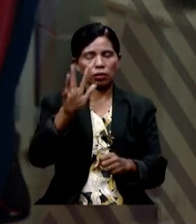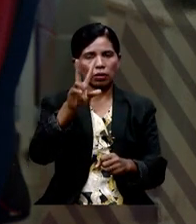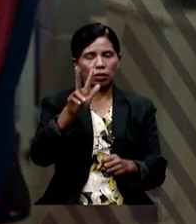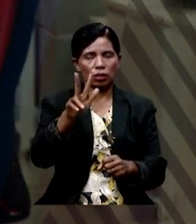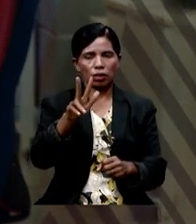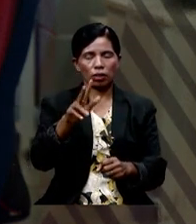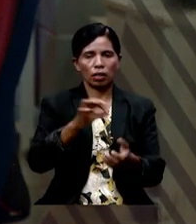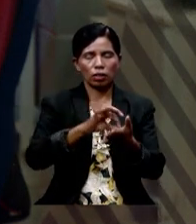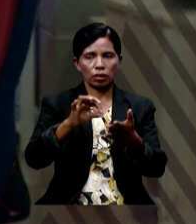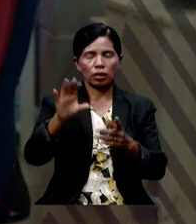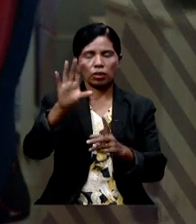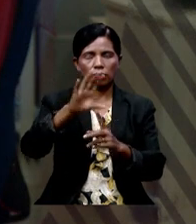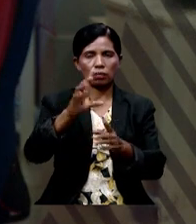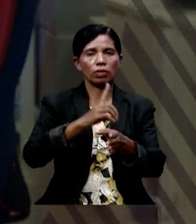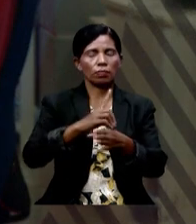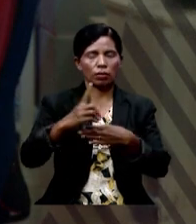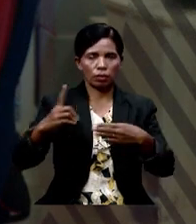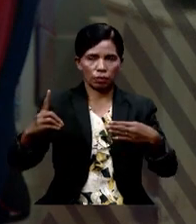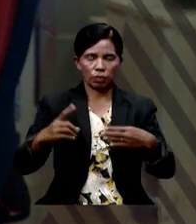Russi, CEFI Departamento.